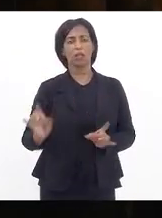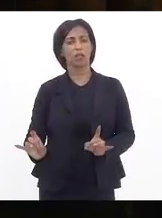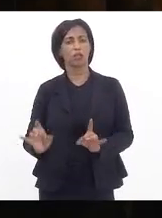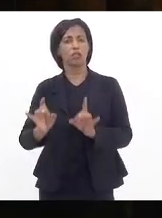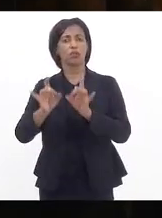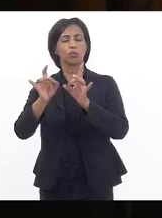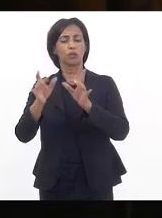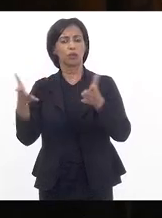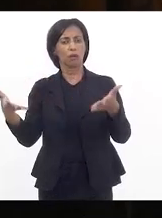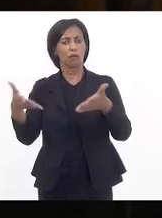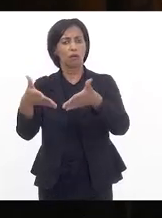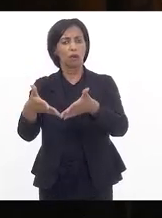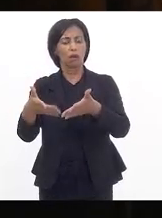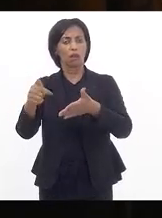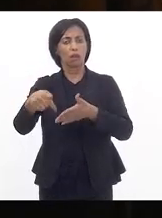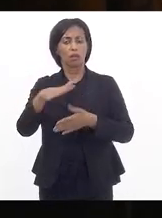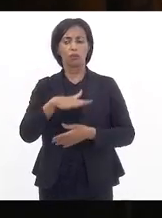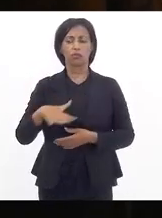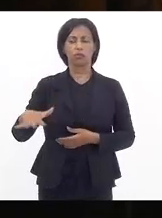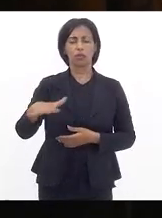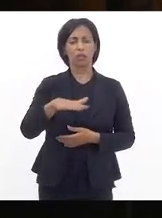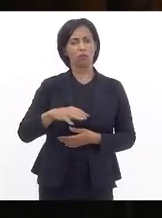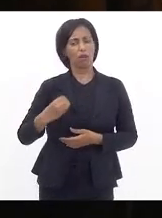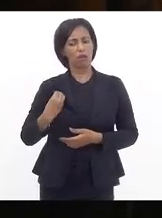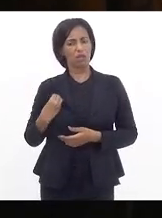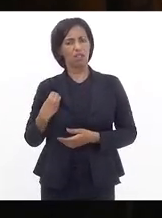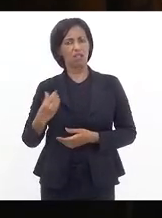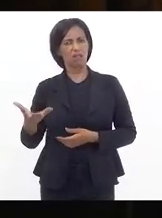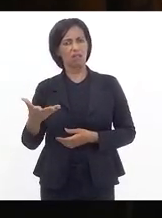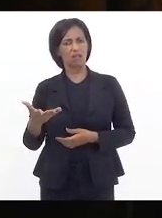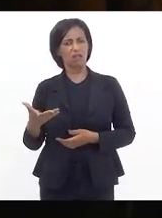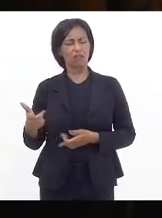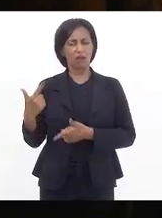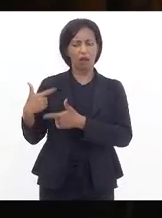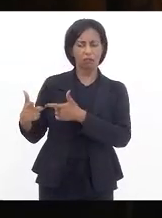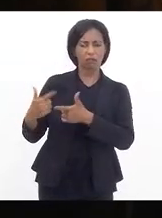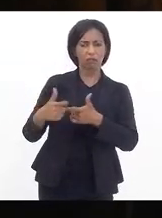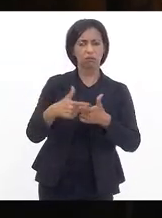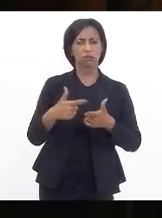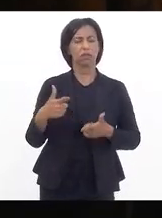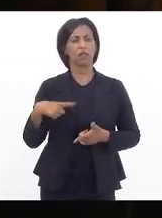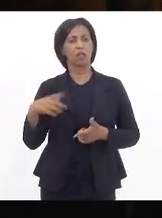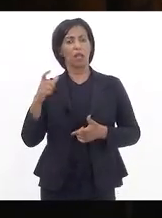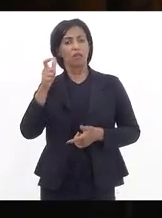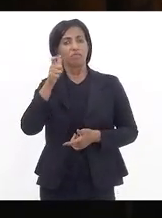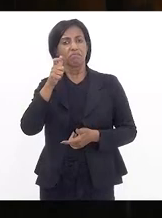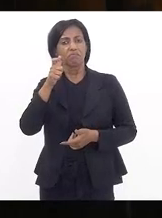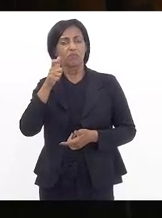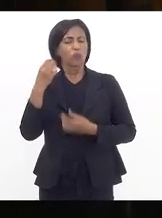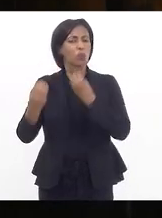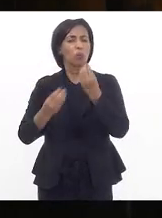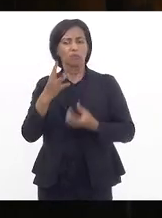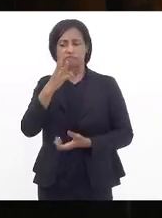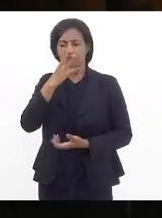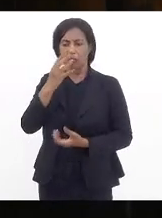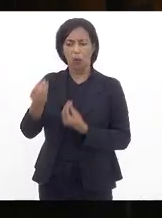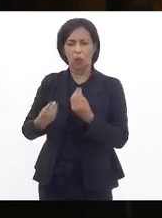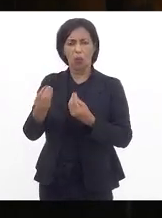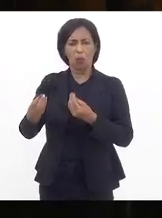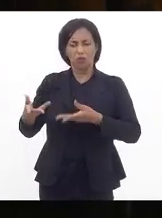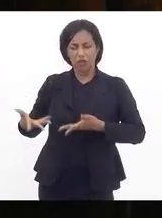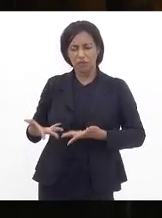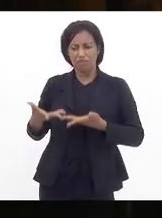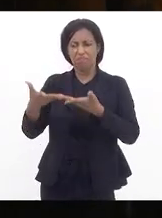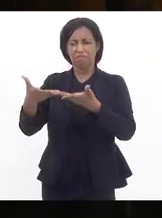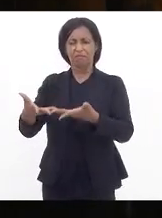especial aquelas que estão nesses territórios que são vulnerabilizados EA impressionante quando a gente homenageia